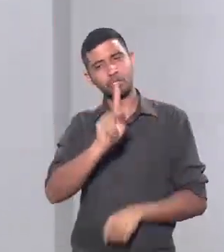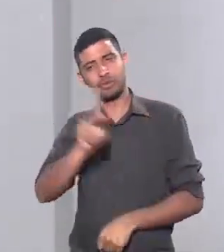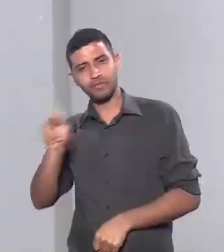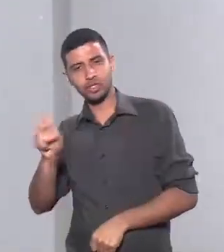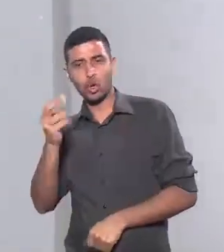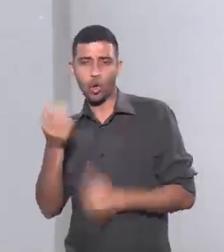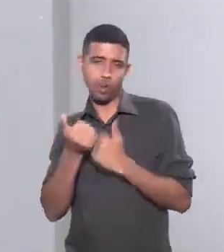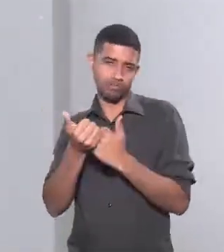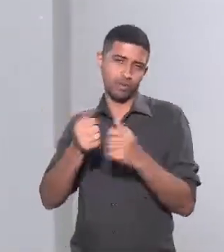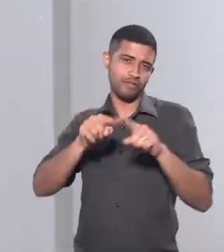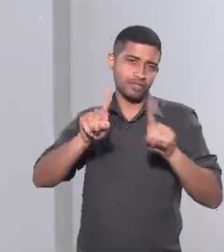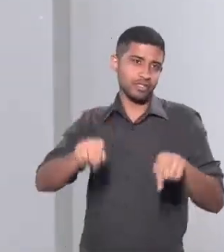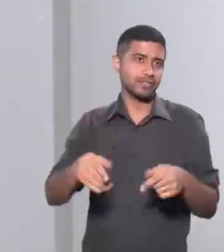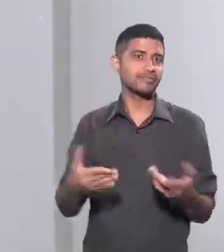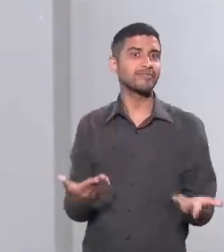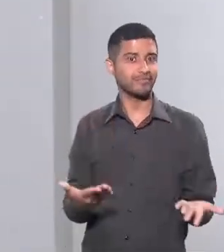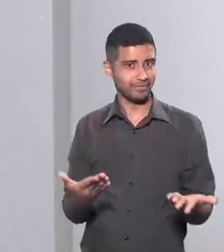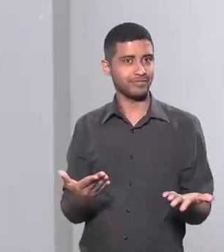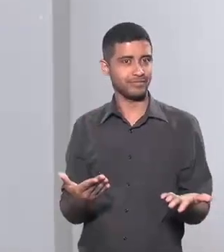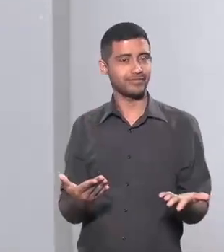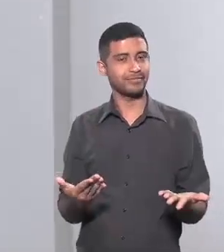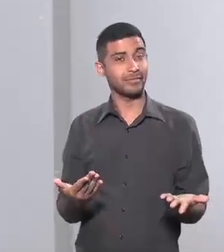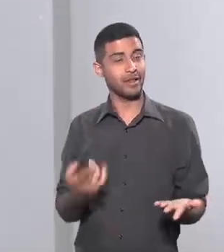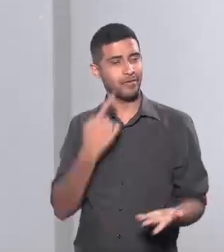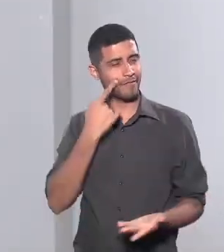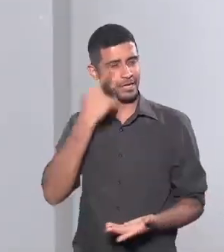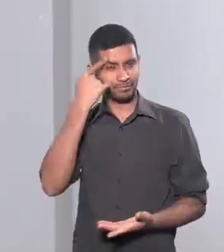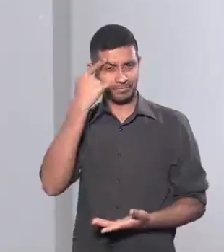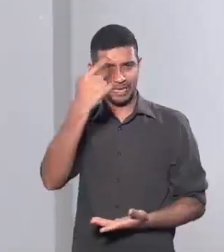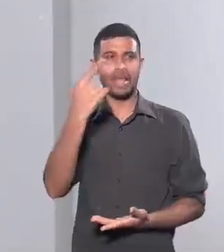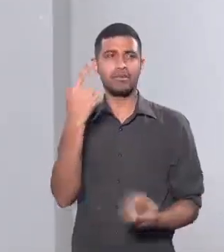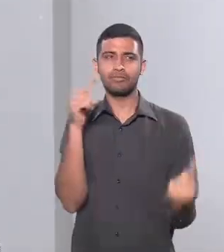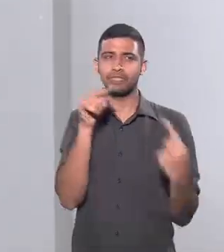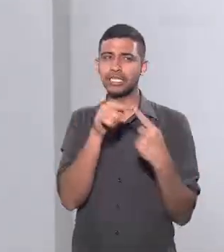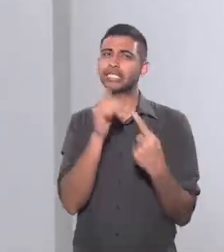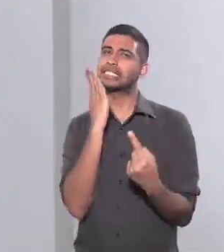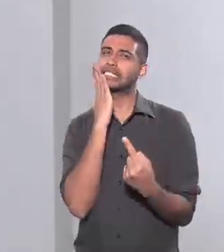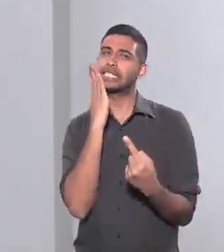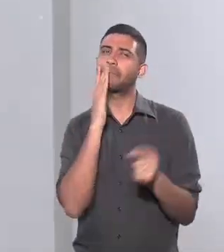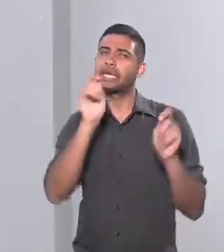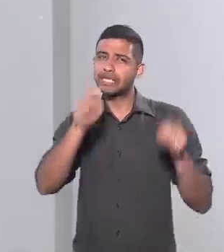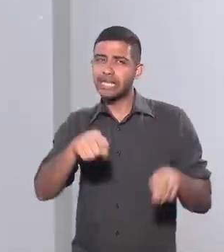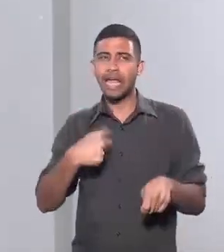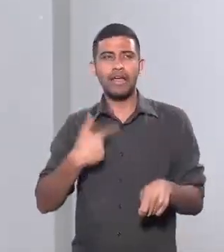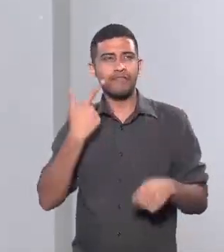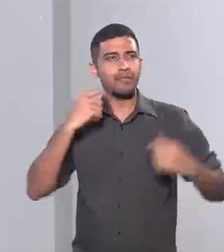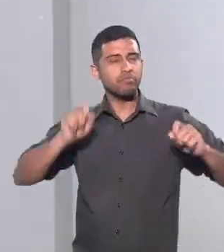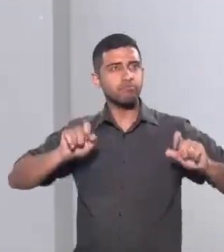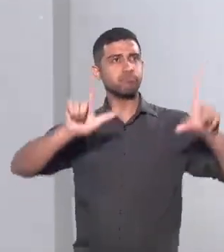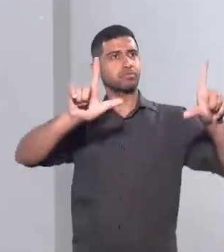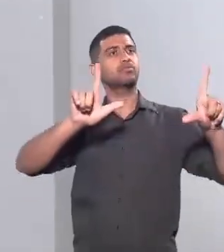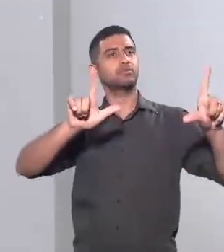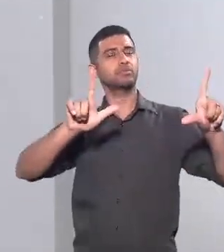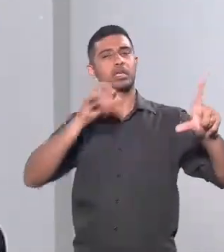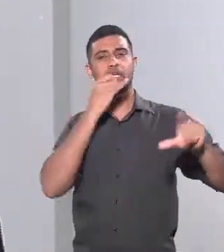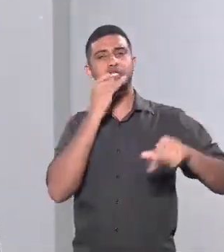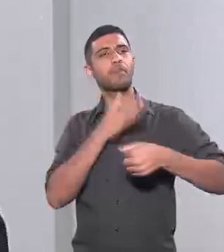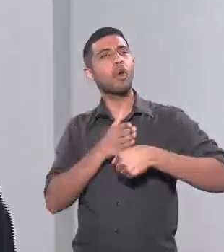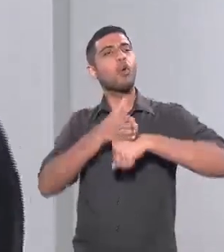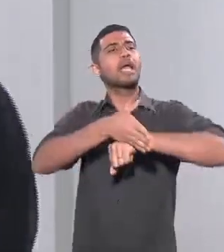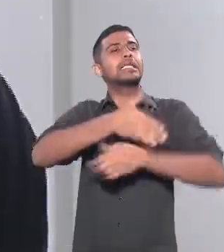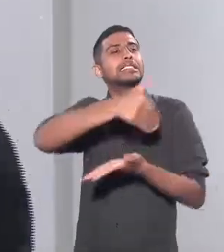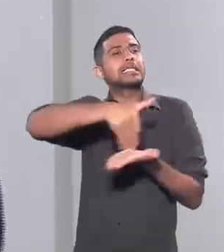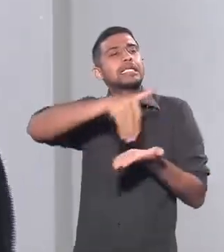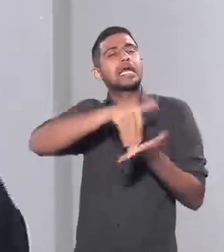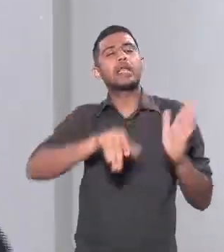sejam professores, sejam funcionários. Então, existe uma ideia muito objetiva de saber se a lei está sendo cumprida. Eu vou lá